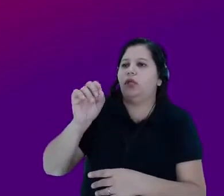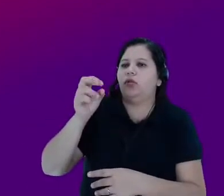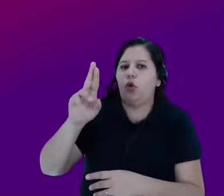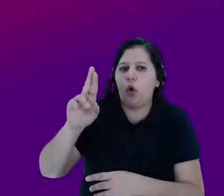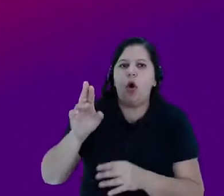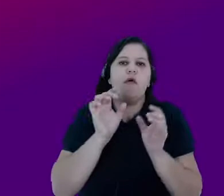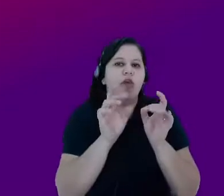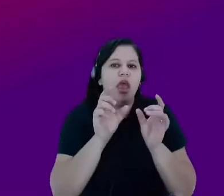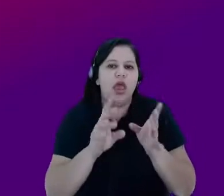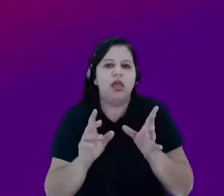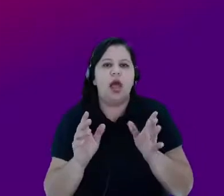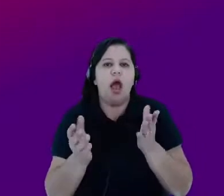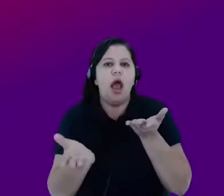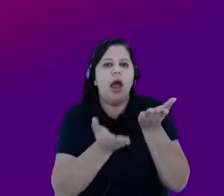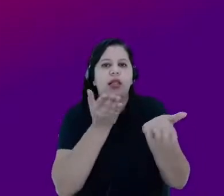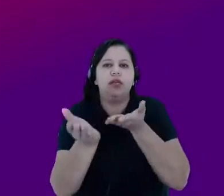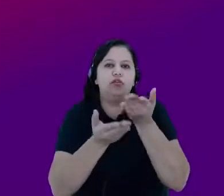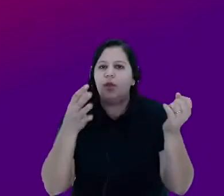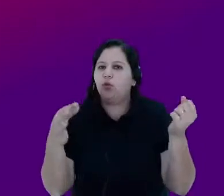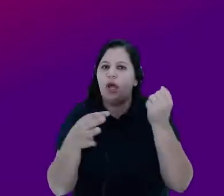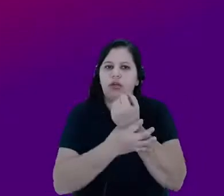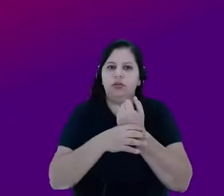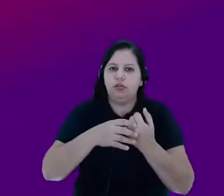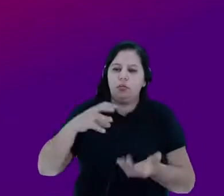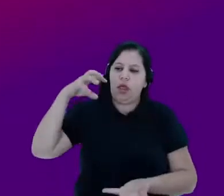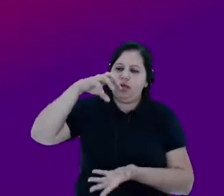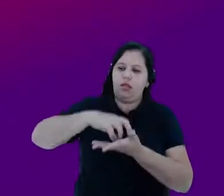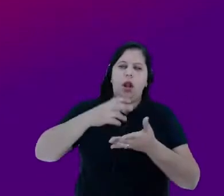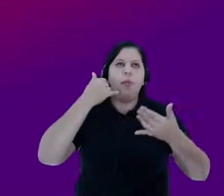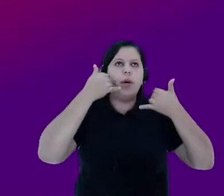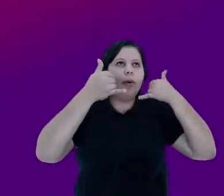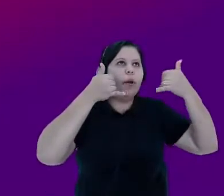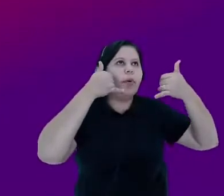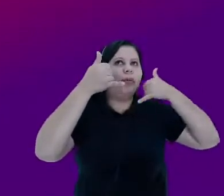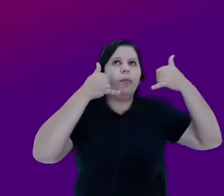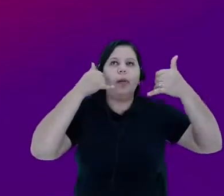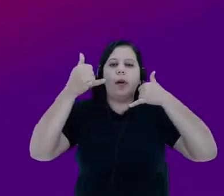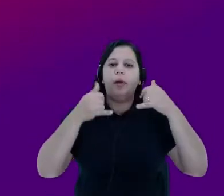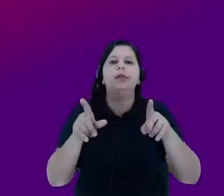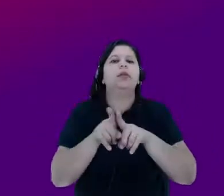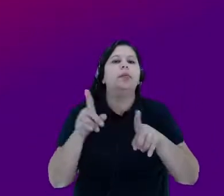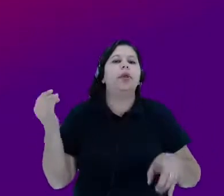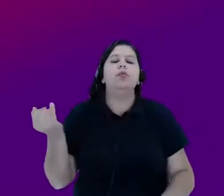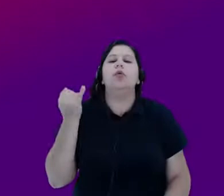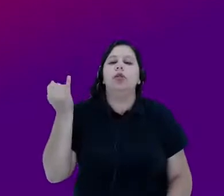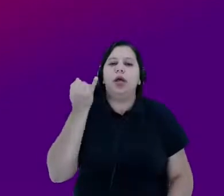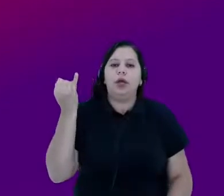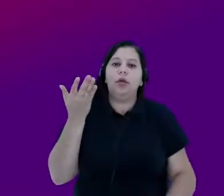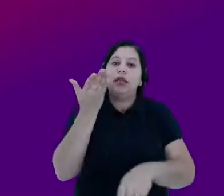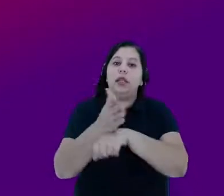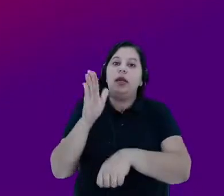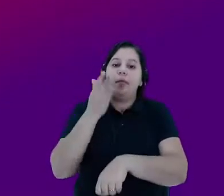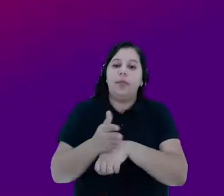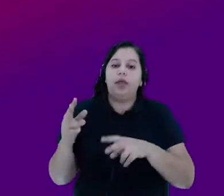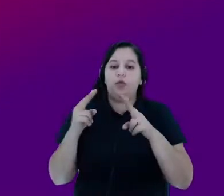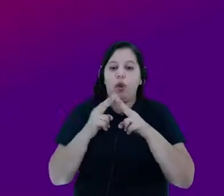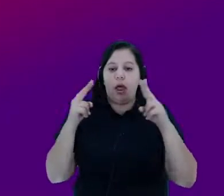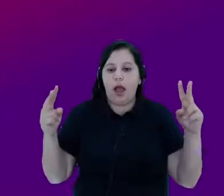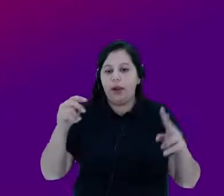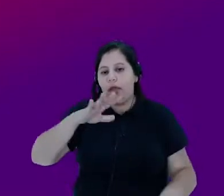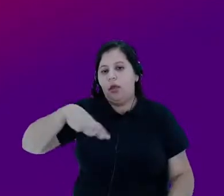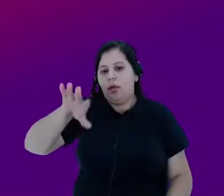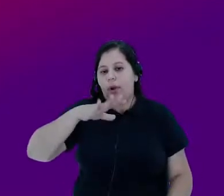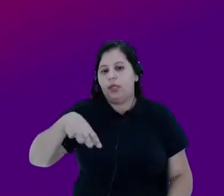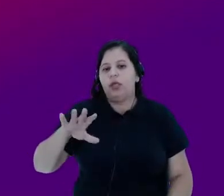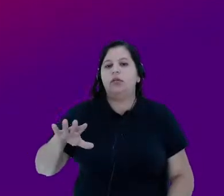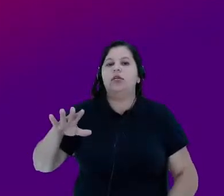atendimento garantido pelas centrais de relacionamento, isso também era de suma importância, treinamento online para que esses corretores pudessem